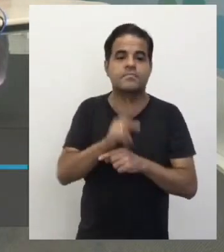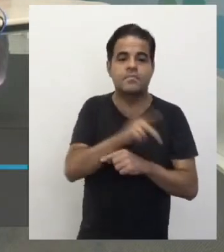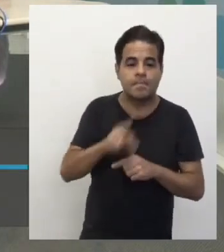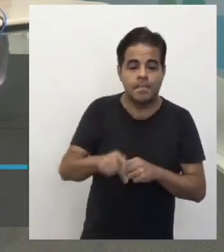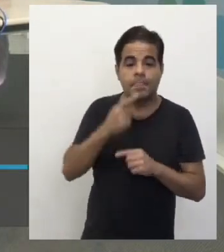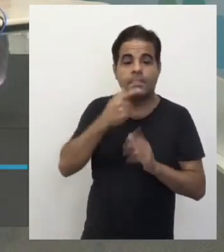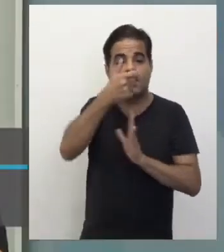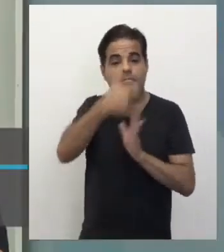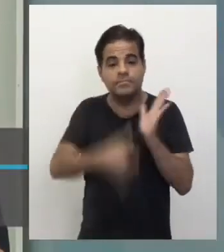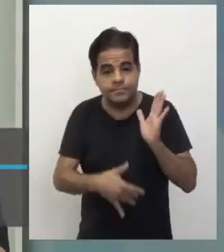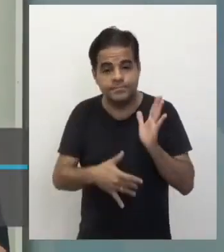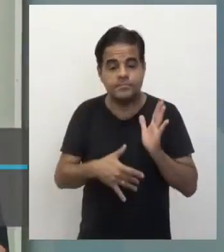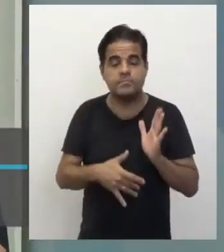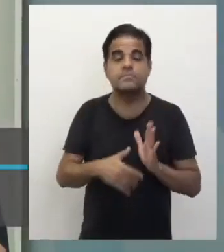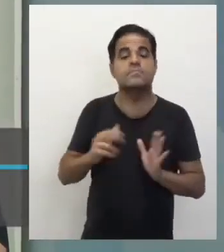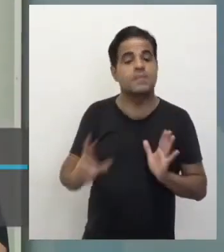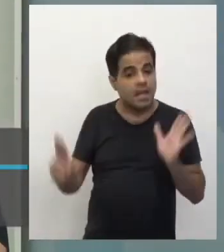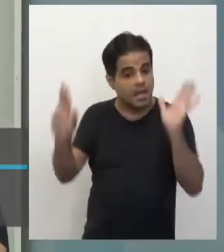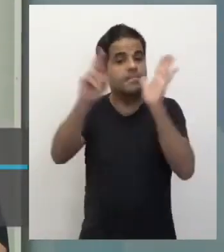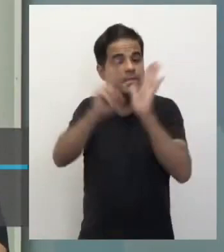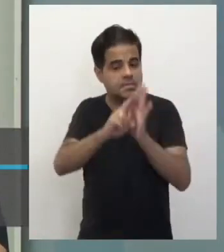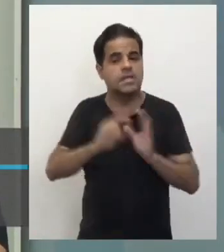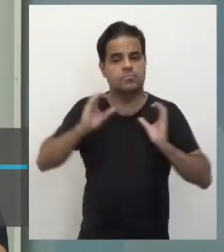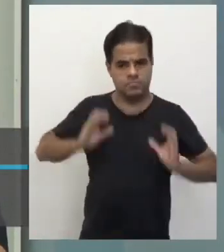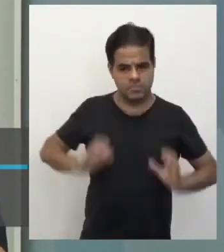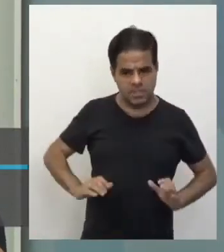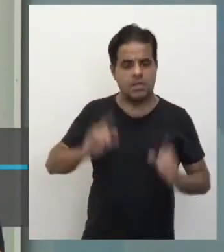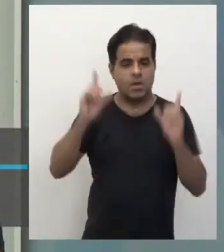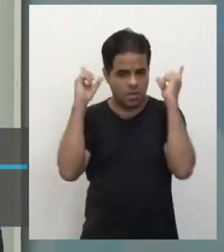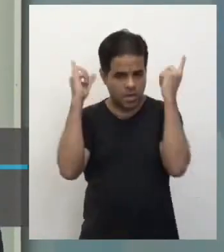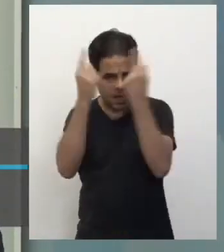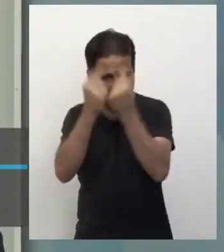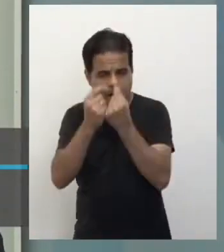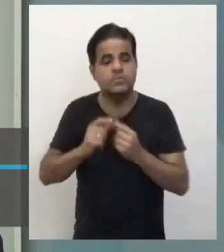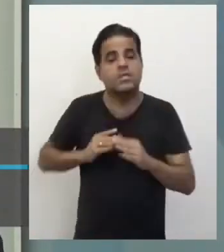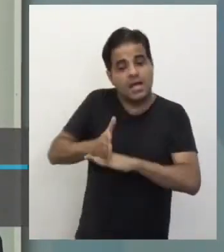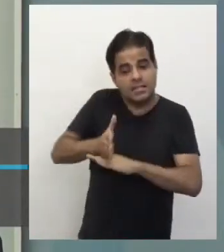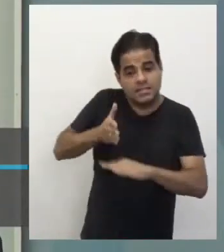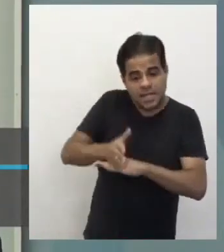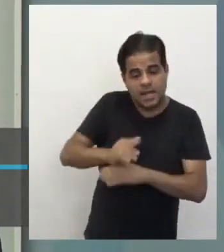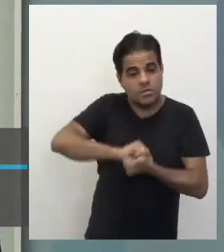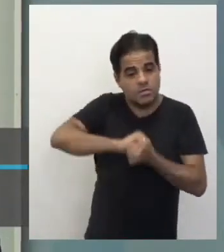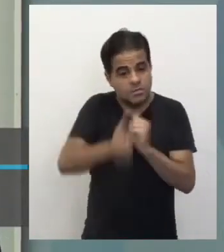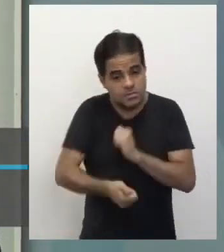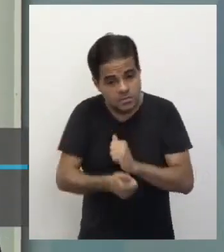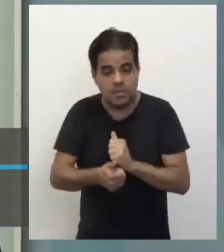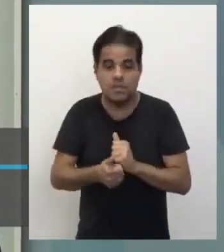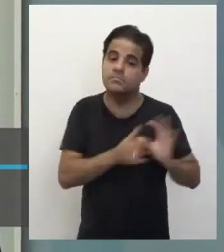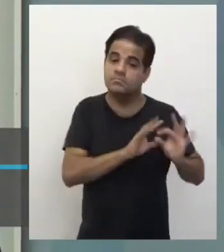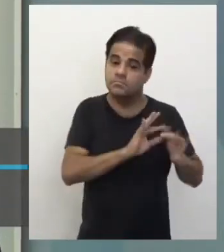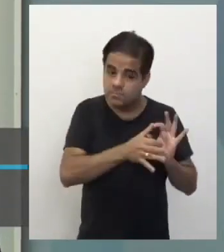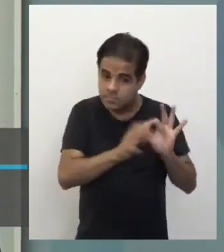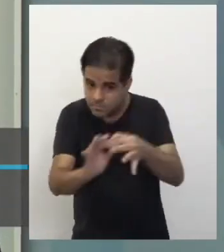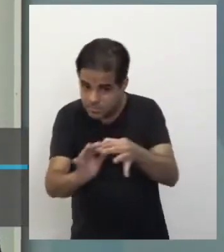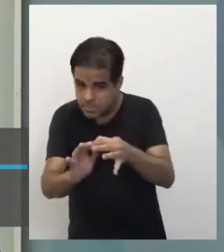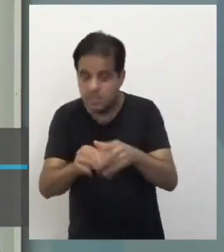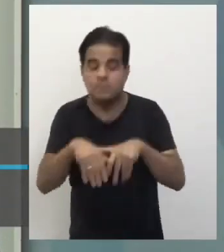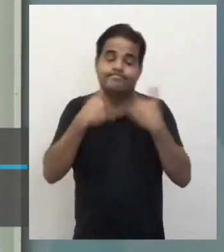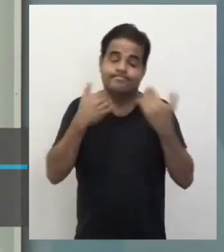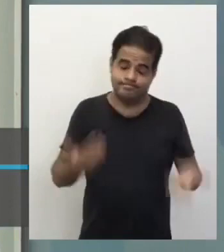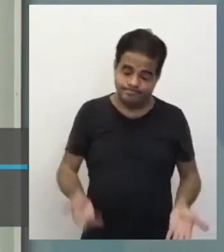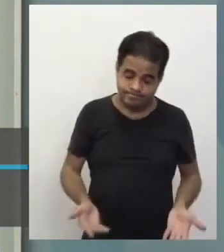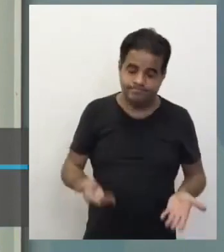Luísa. Ele disse assim, ó, que representa os cidadãos gregos que tinham acesso aos esportes, no caso das Olimpíadas, né?